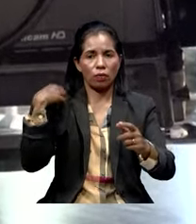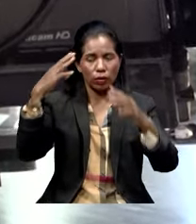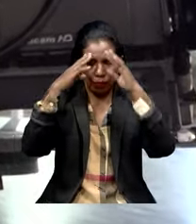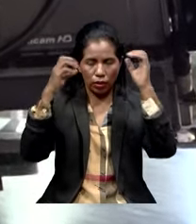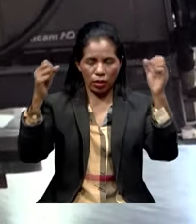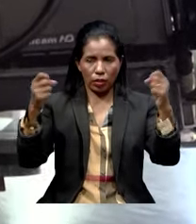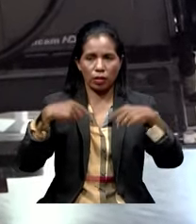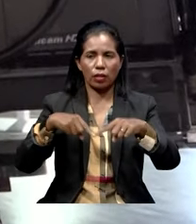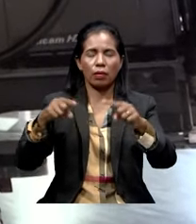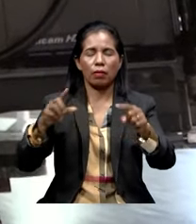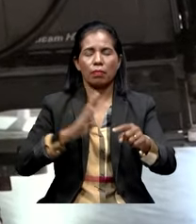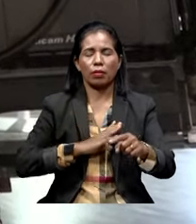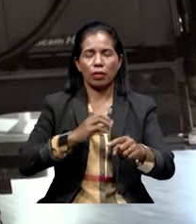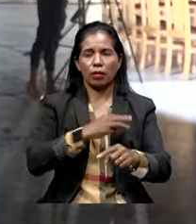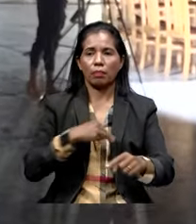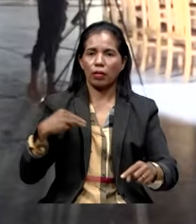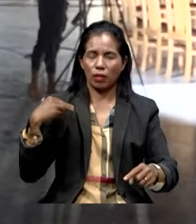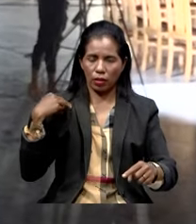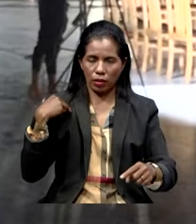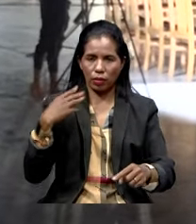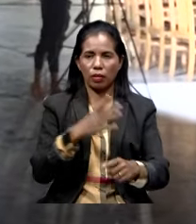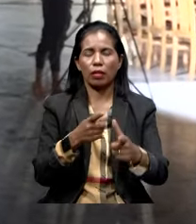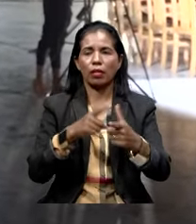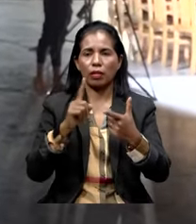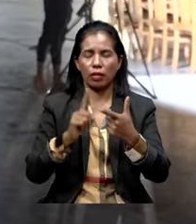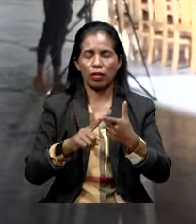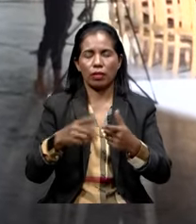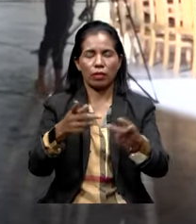Presidencial Bairupité, Madre Alma, Praia dos Coqueiros,